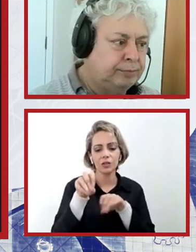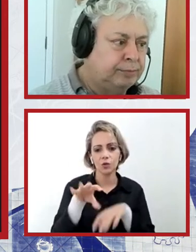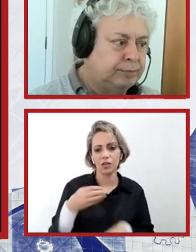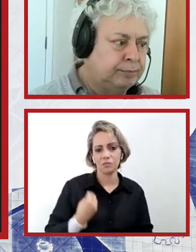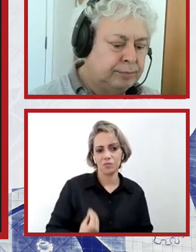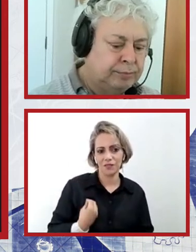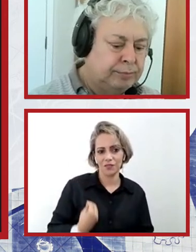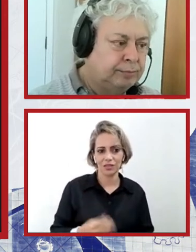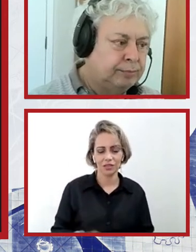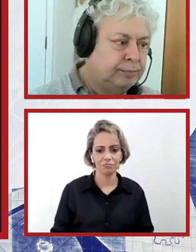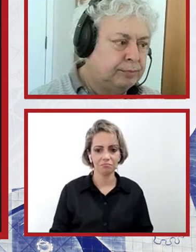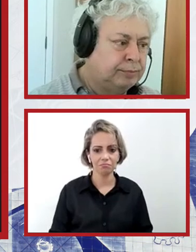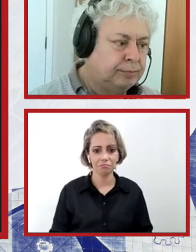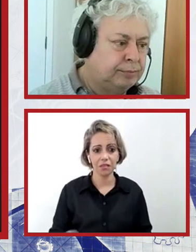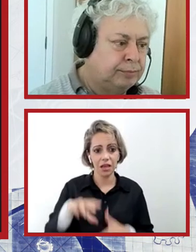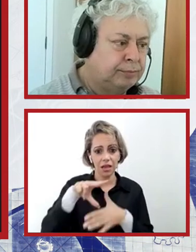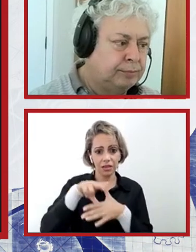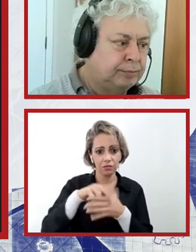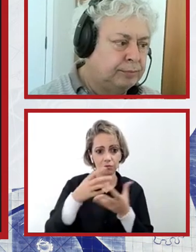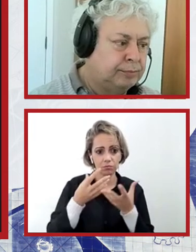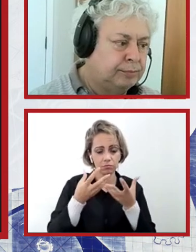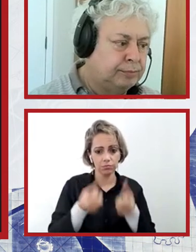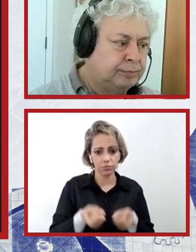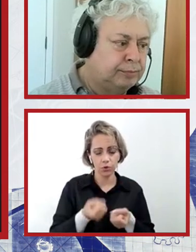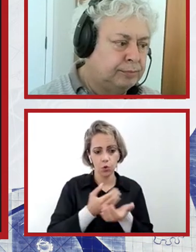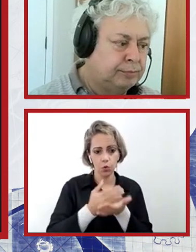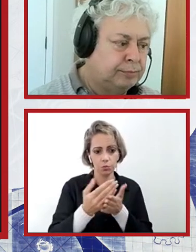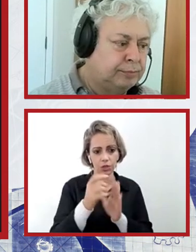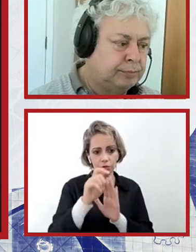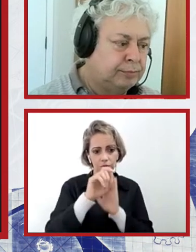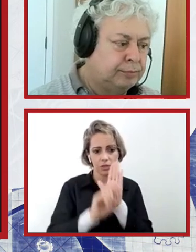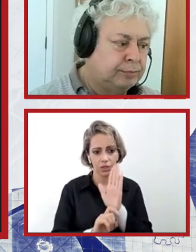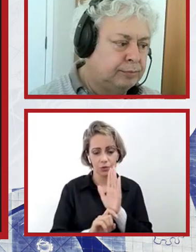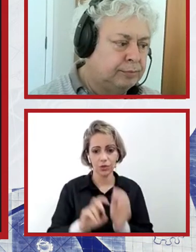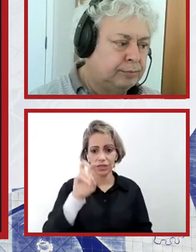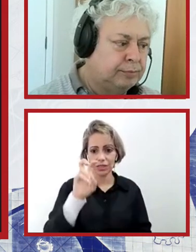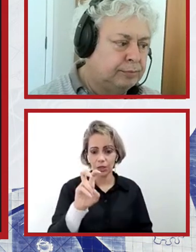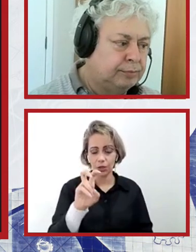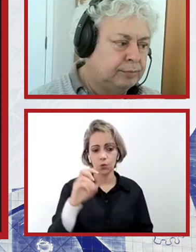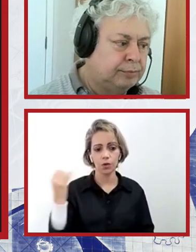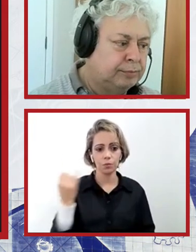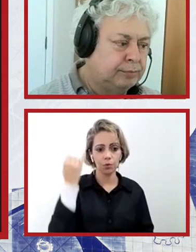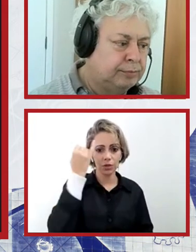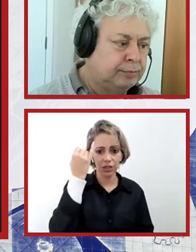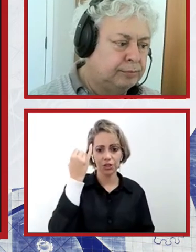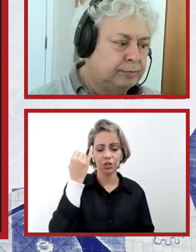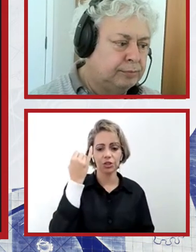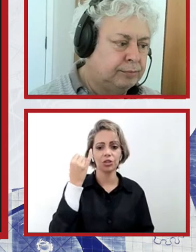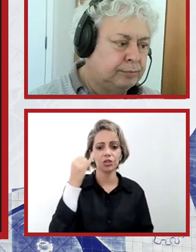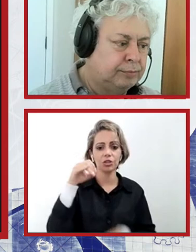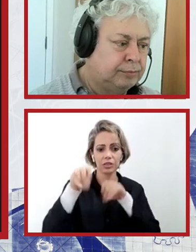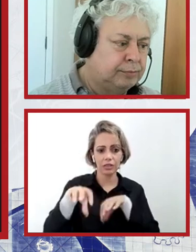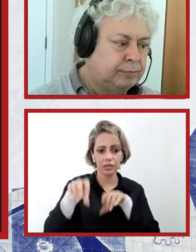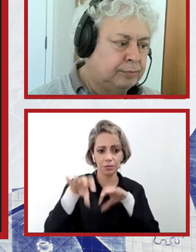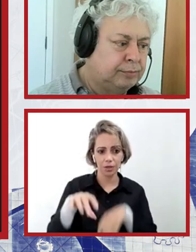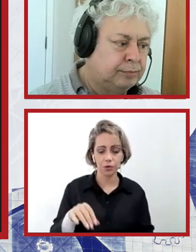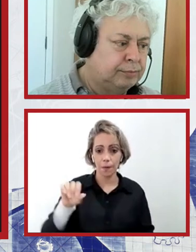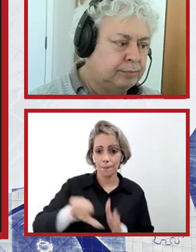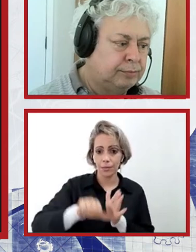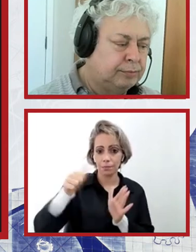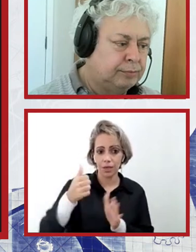Arquivo carregado. Início do texto. 5 importantes lições. Primeira importante